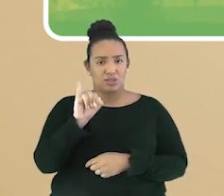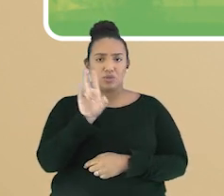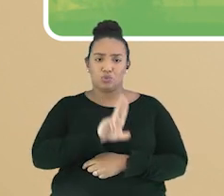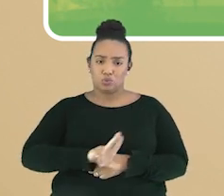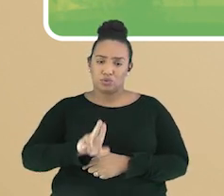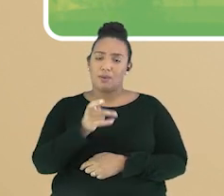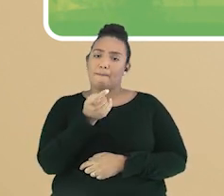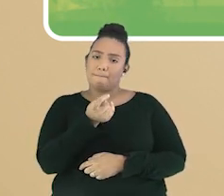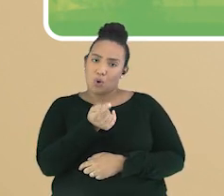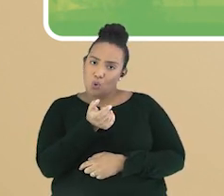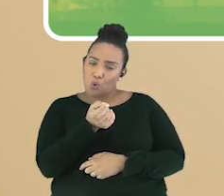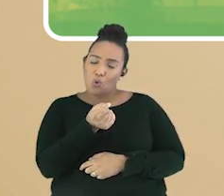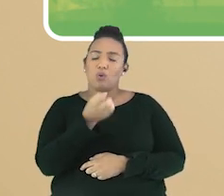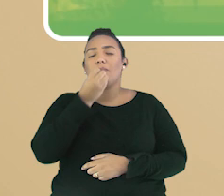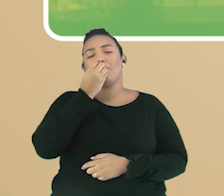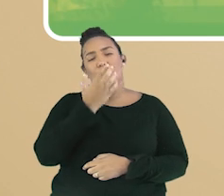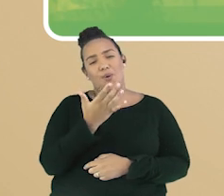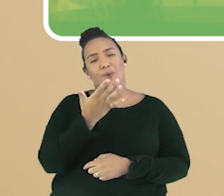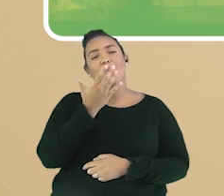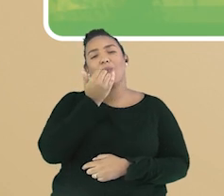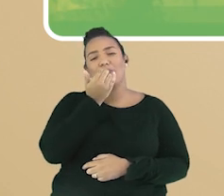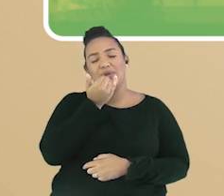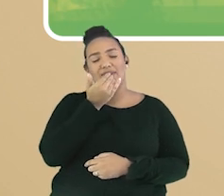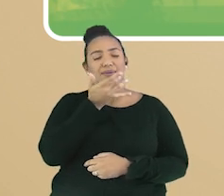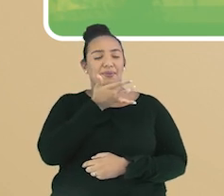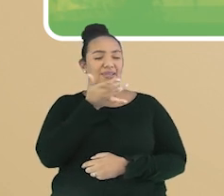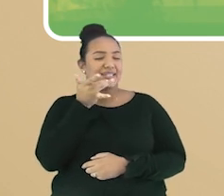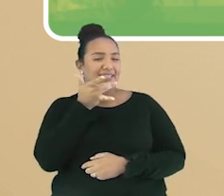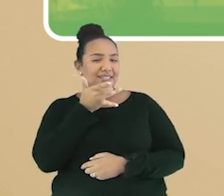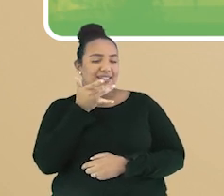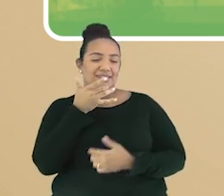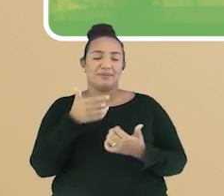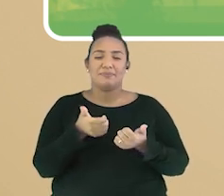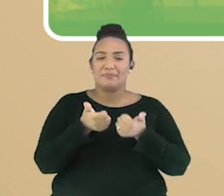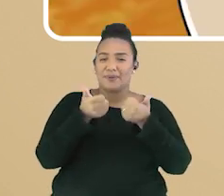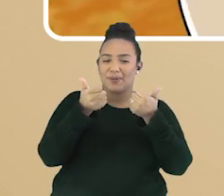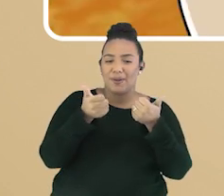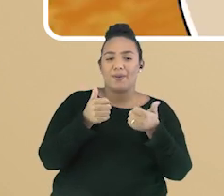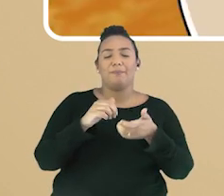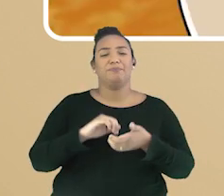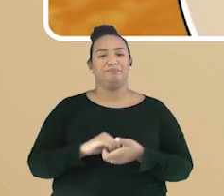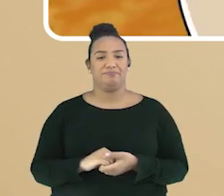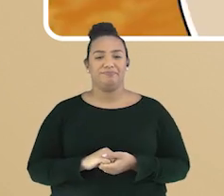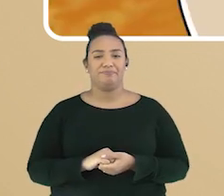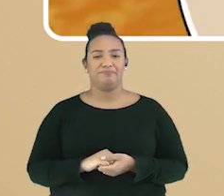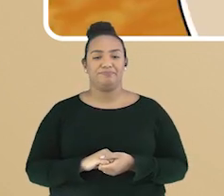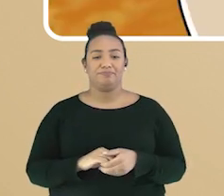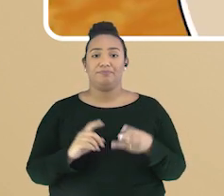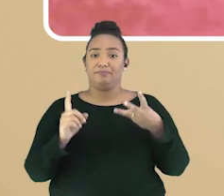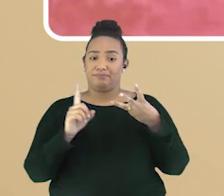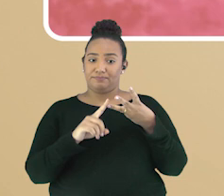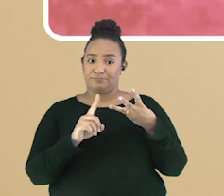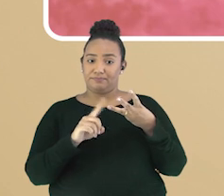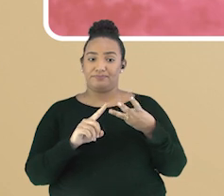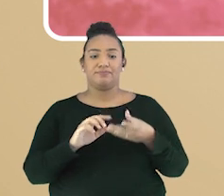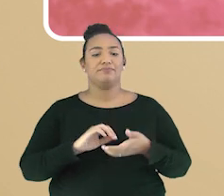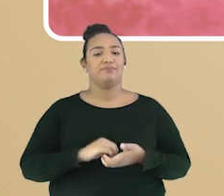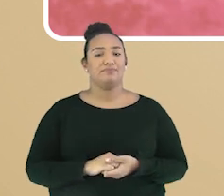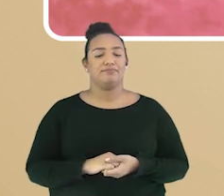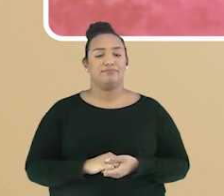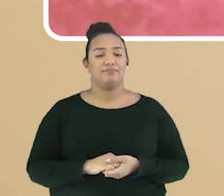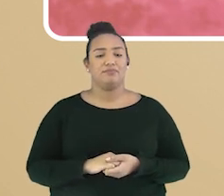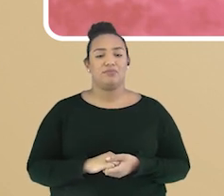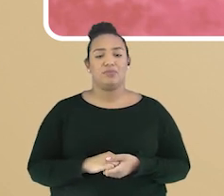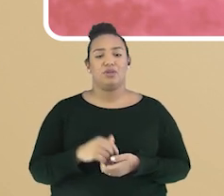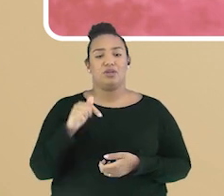a comida mais saborosa sem desbalancear o teor nutricional. 3. Limite